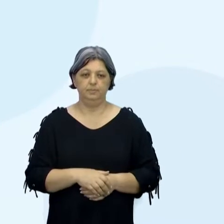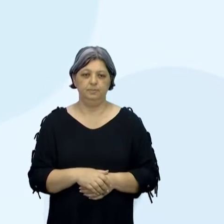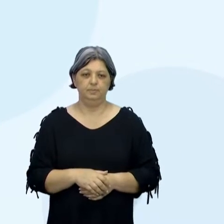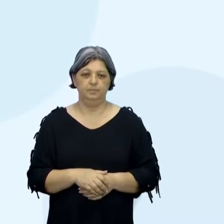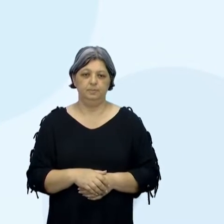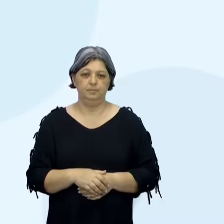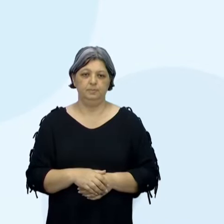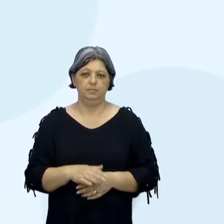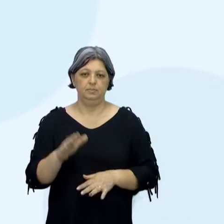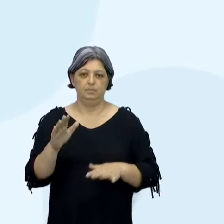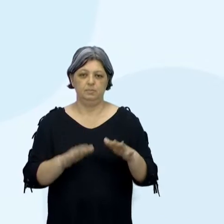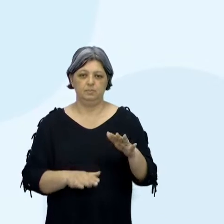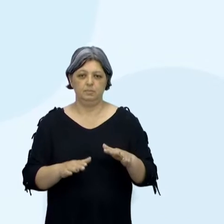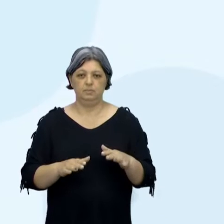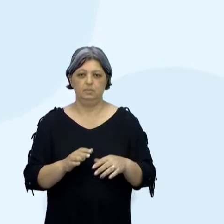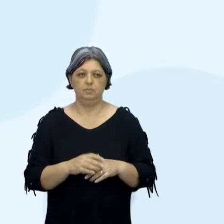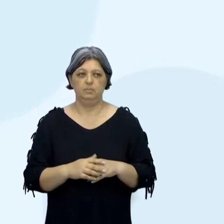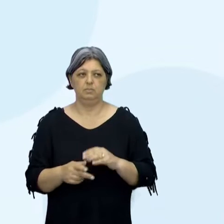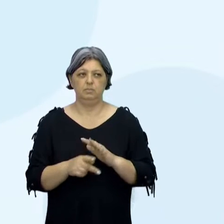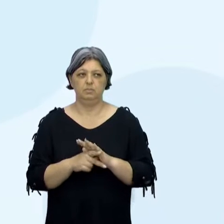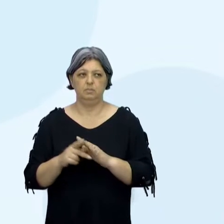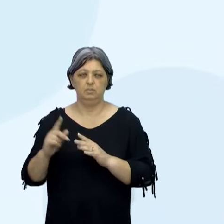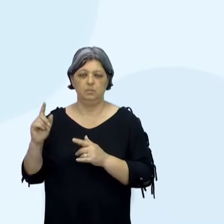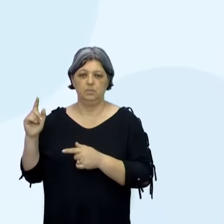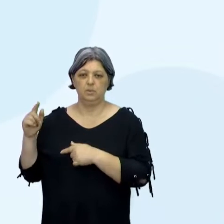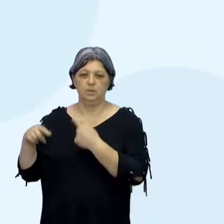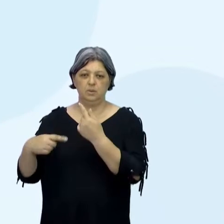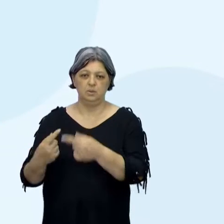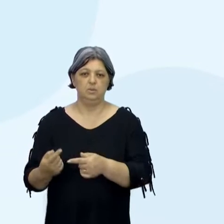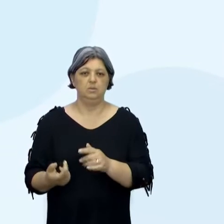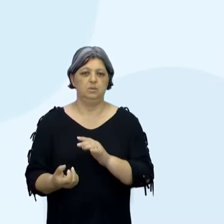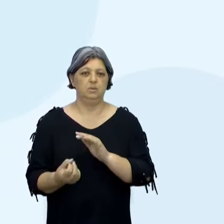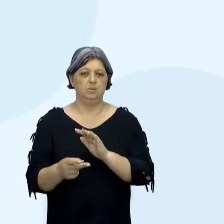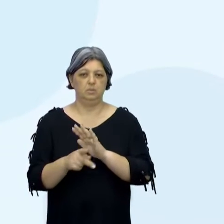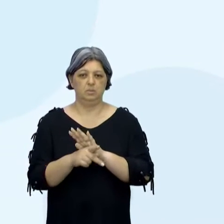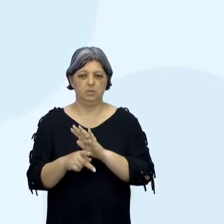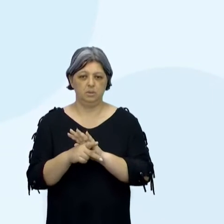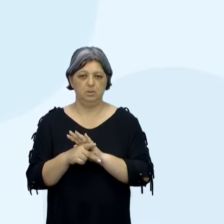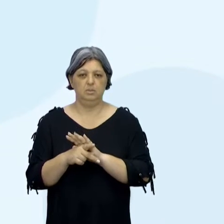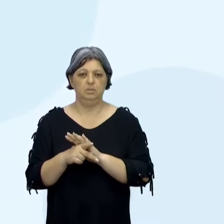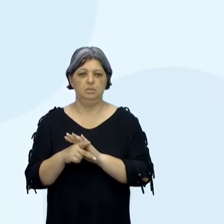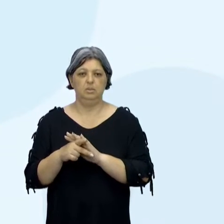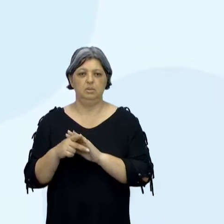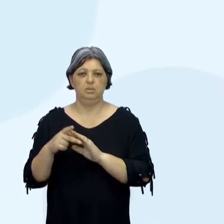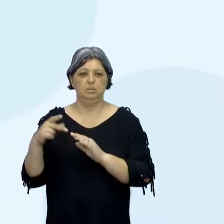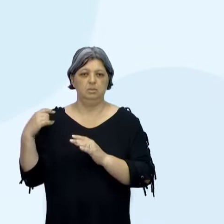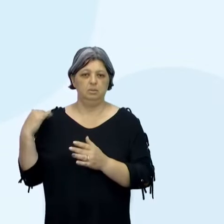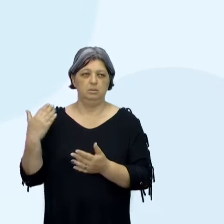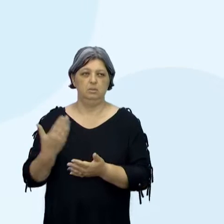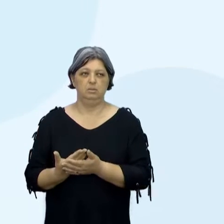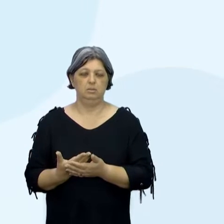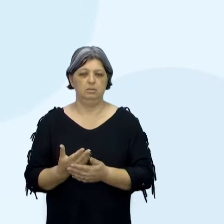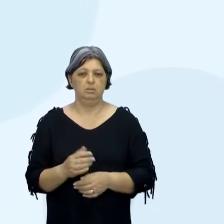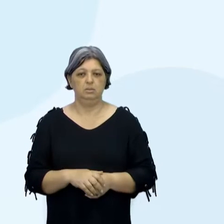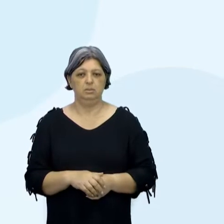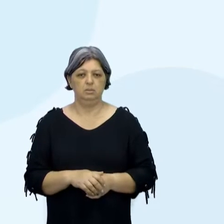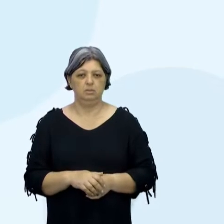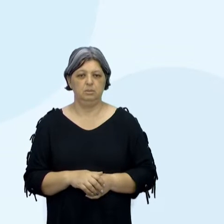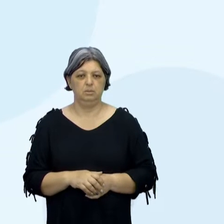geralmente com base em uma genealogia ou ancestralidade comum presumida ou